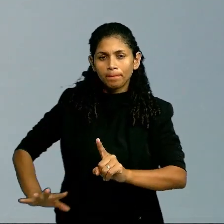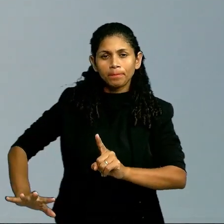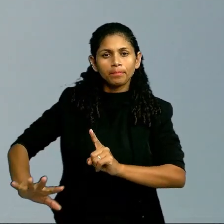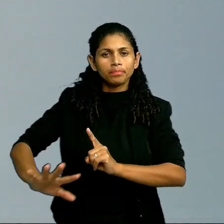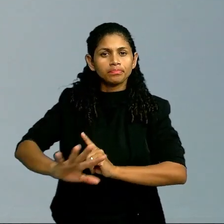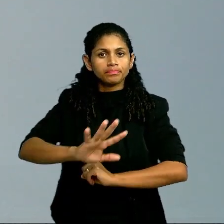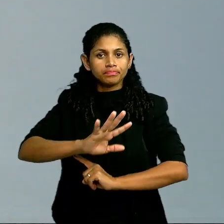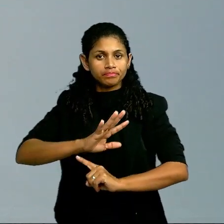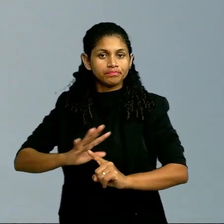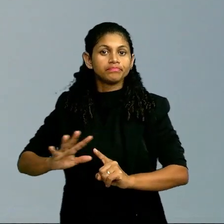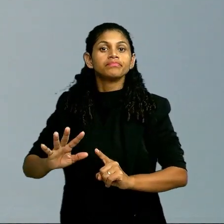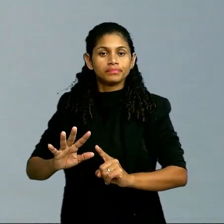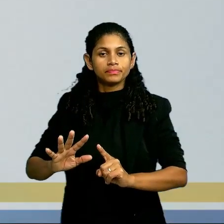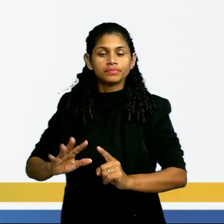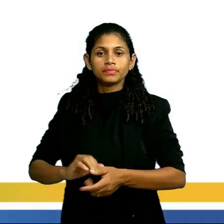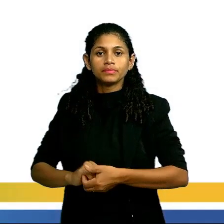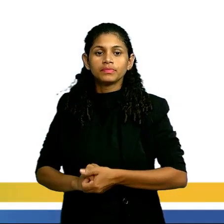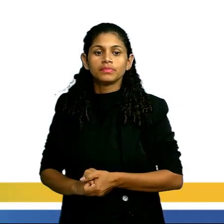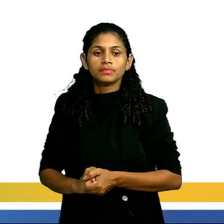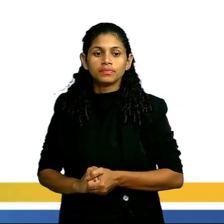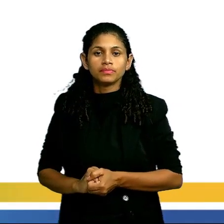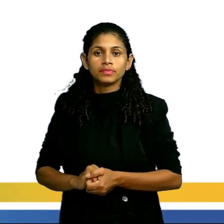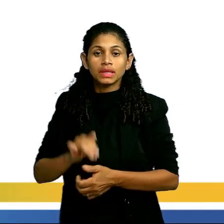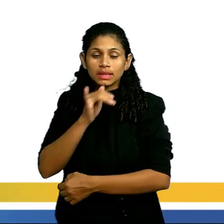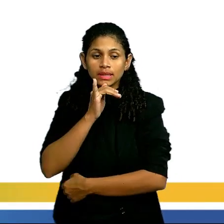tá? Um exemplo.